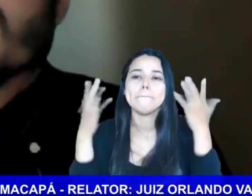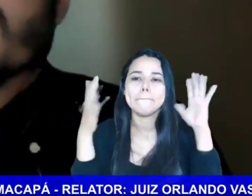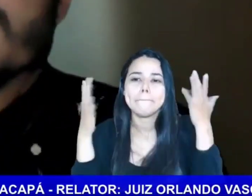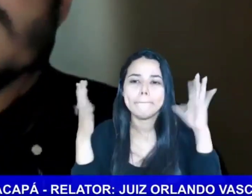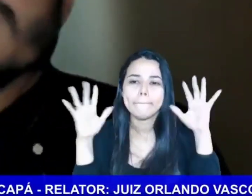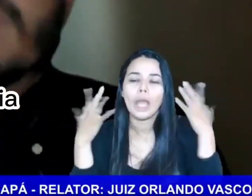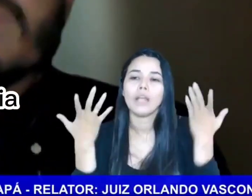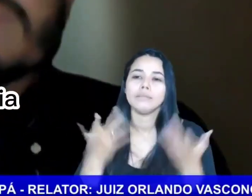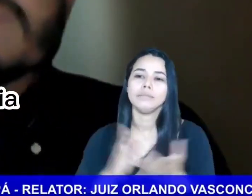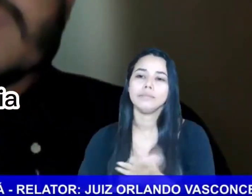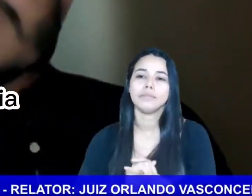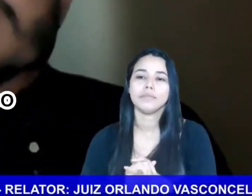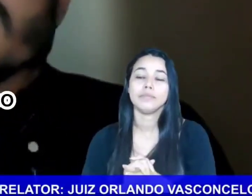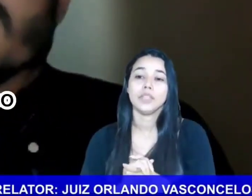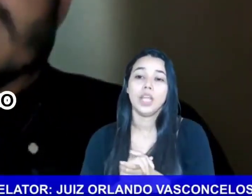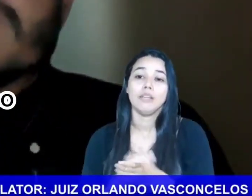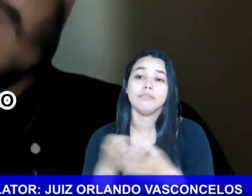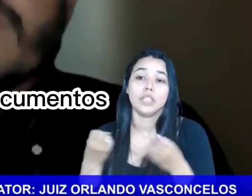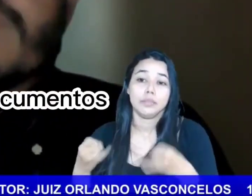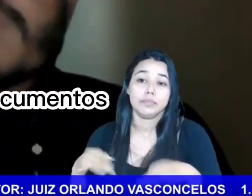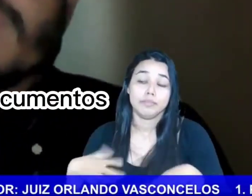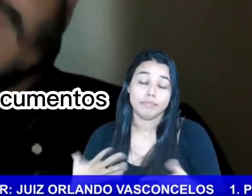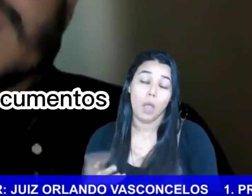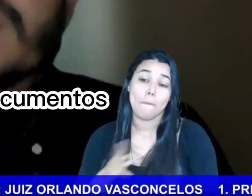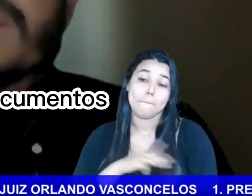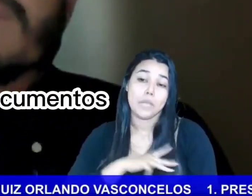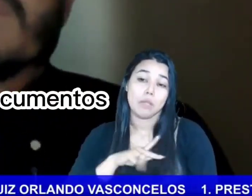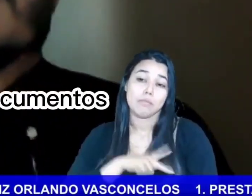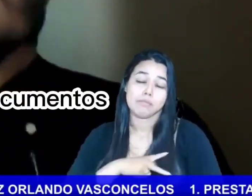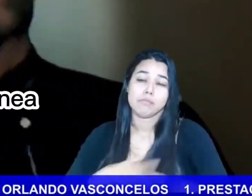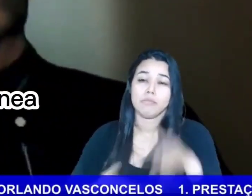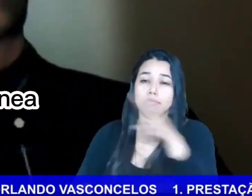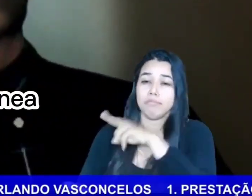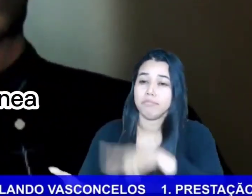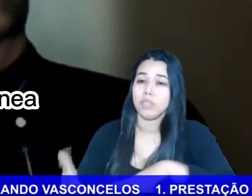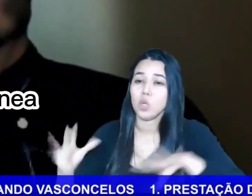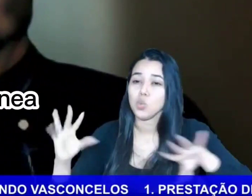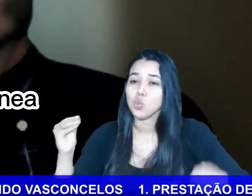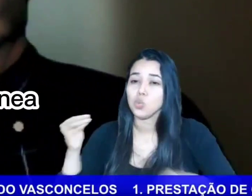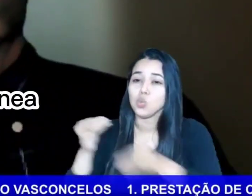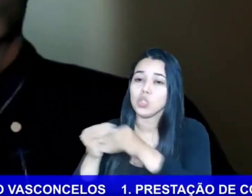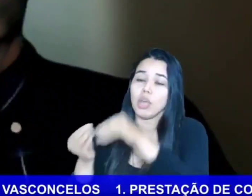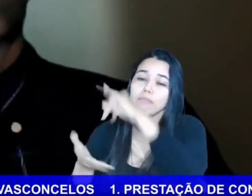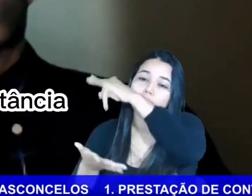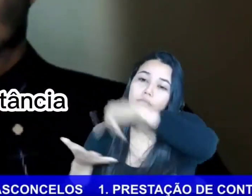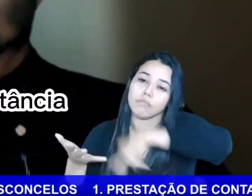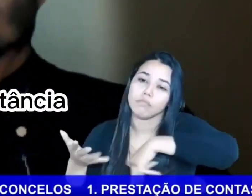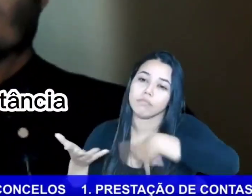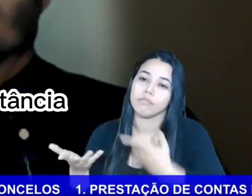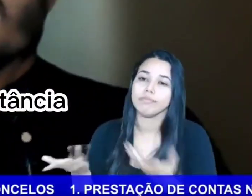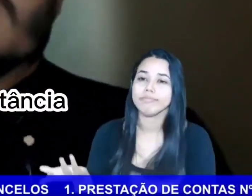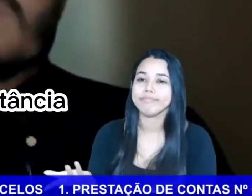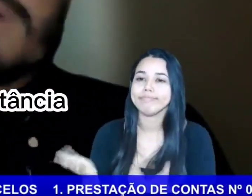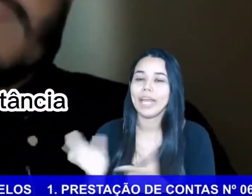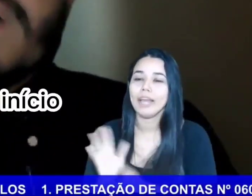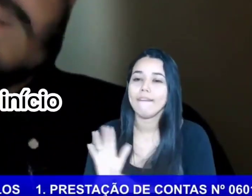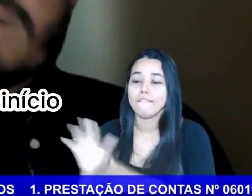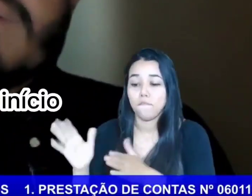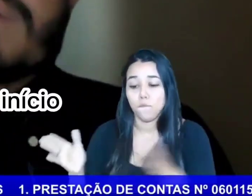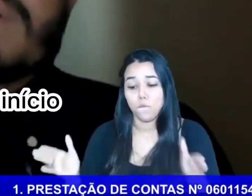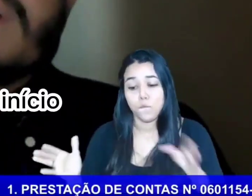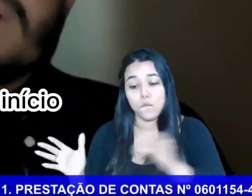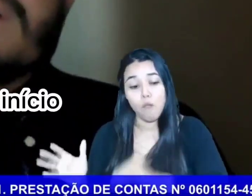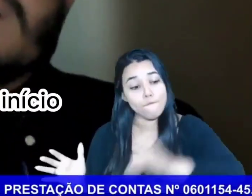forma. Pois bem, excelência, o Ministério Público identificou a juntada de documentos de forma extemporânea. E acerca dessa circunstância,